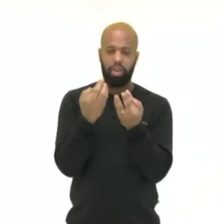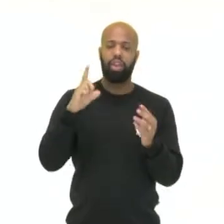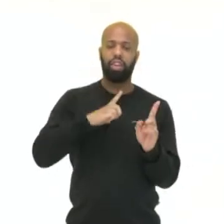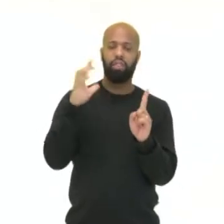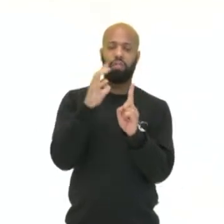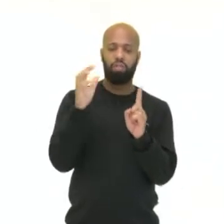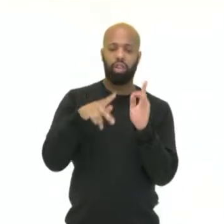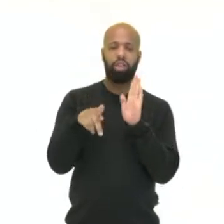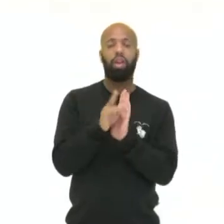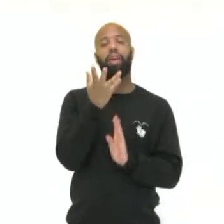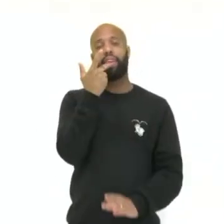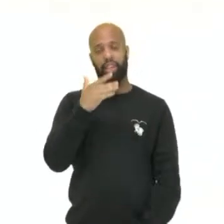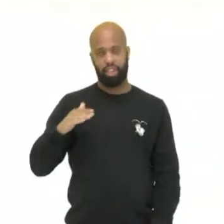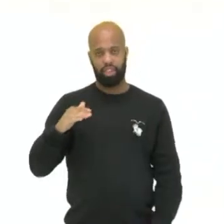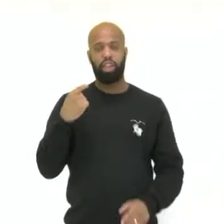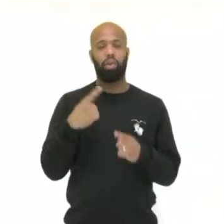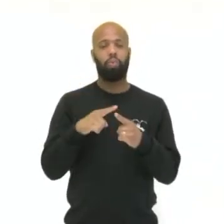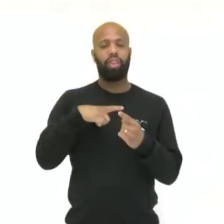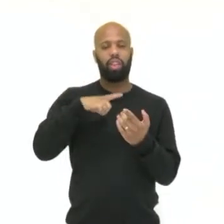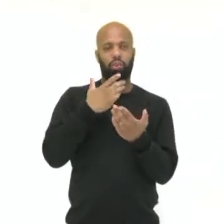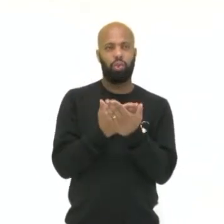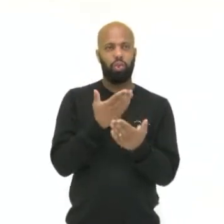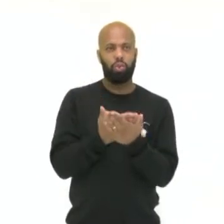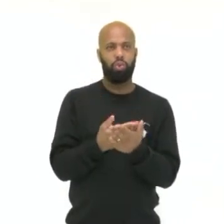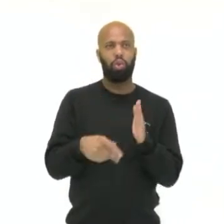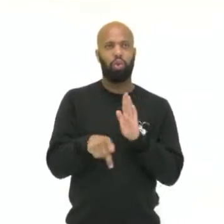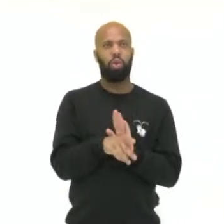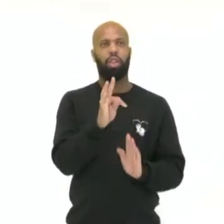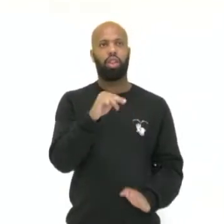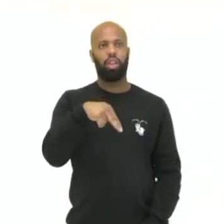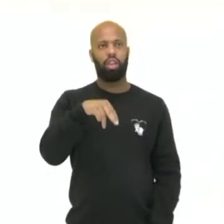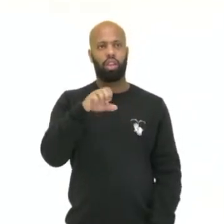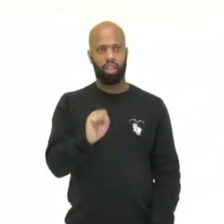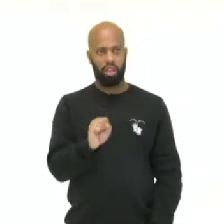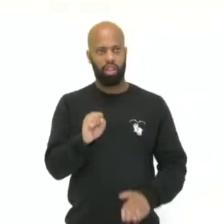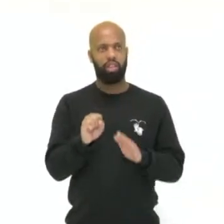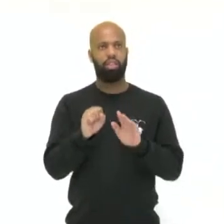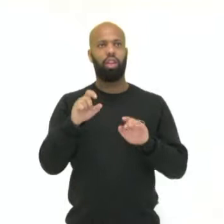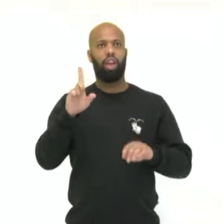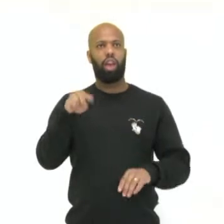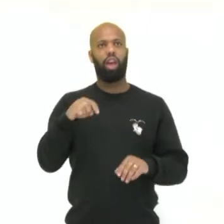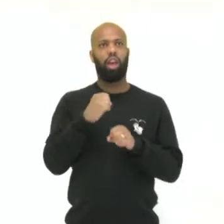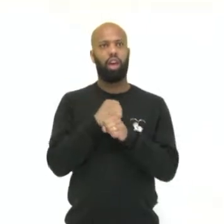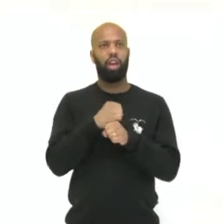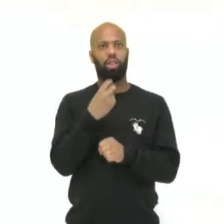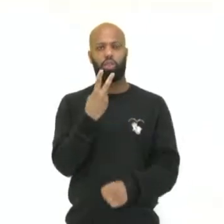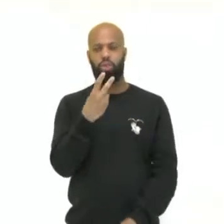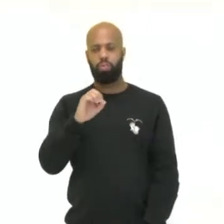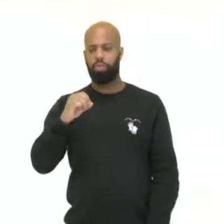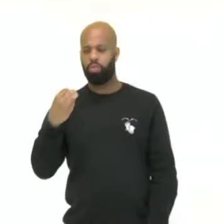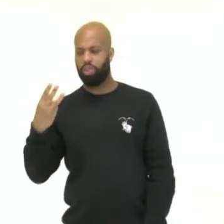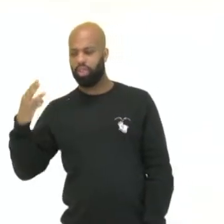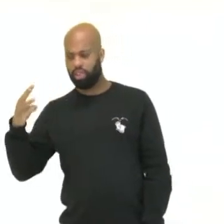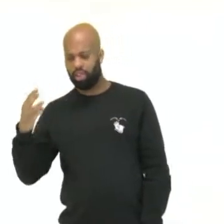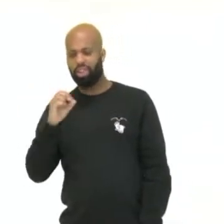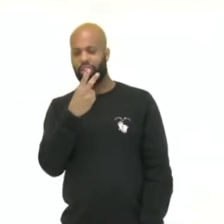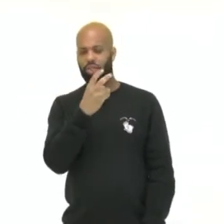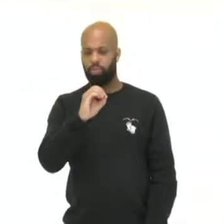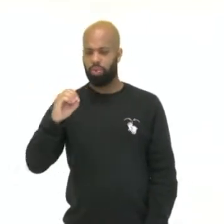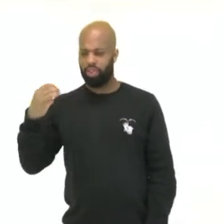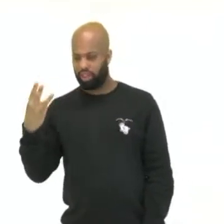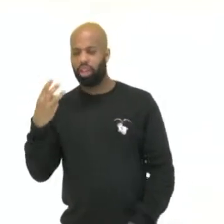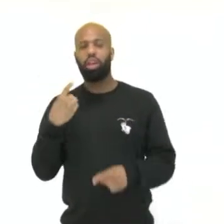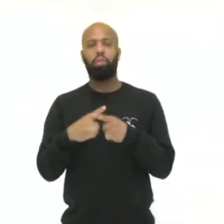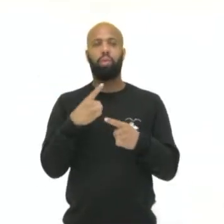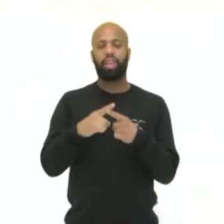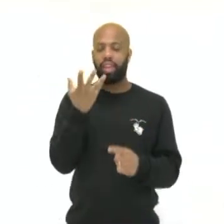por crianças, segundo um estudo da TNS InterScience, de 2003. Em geral, os pequenos